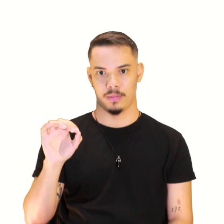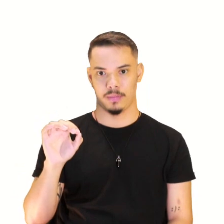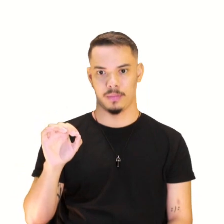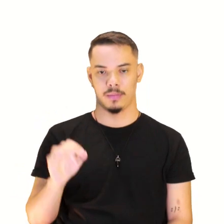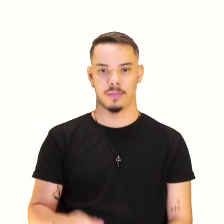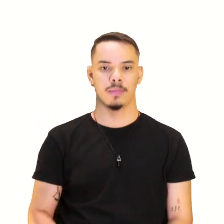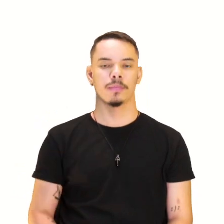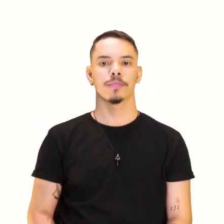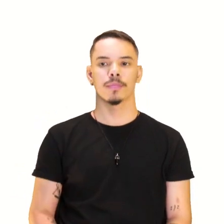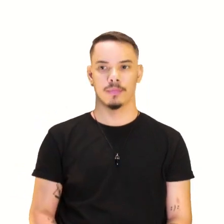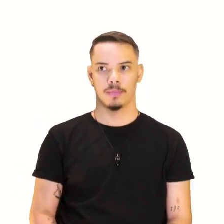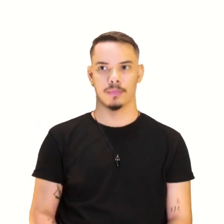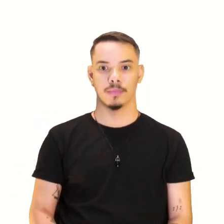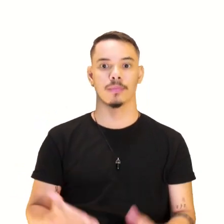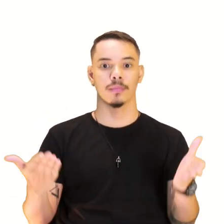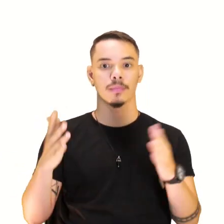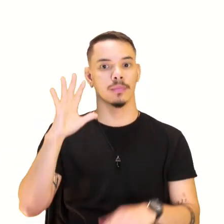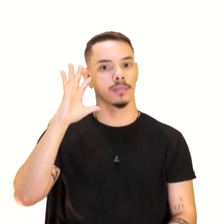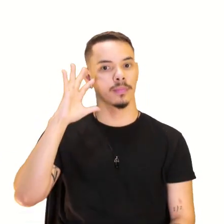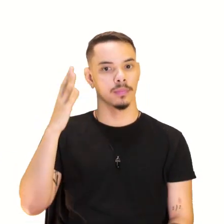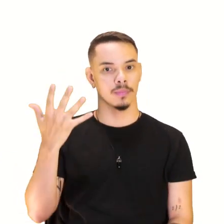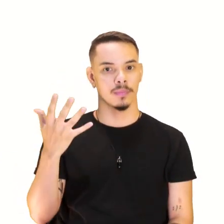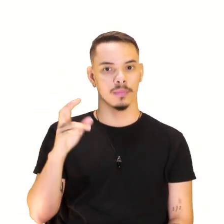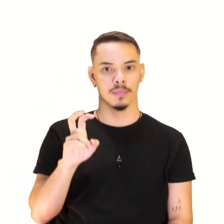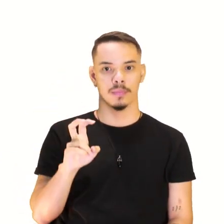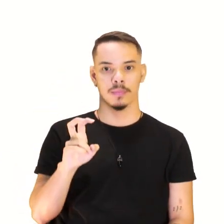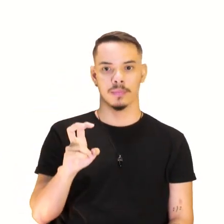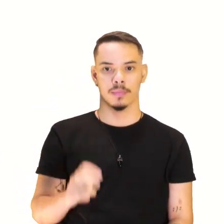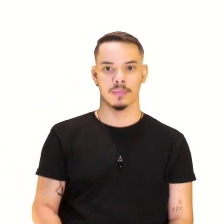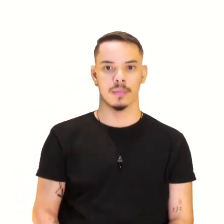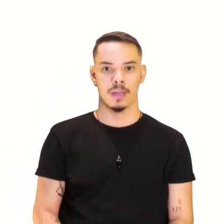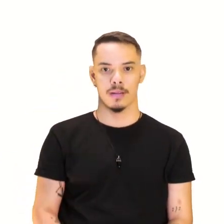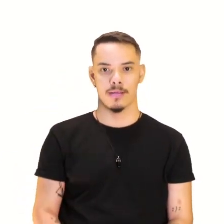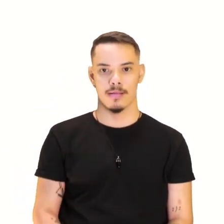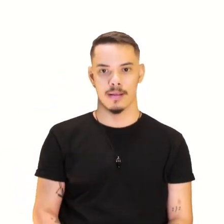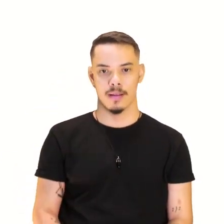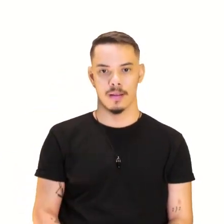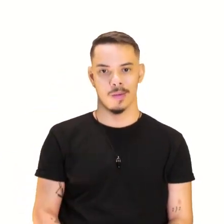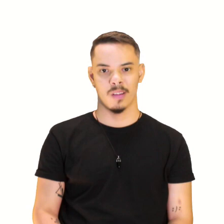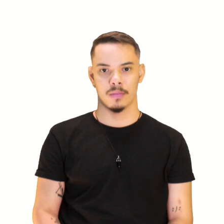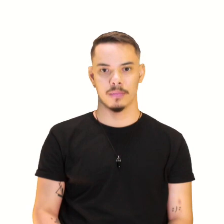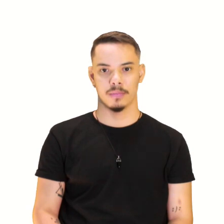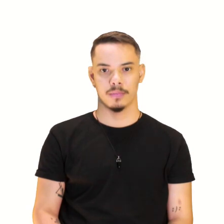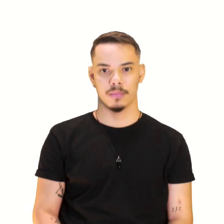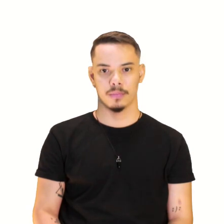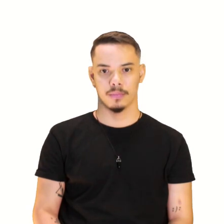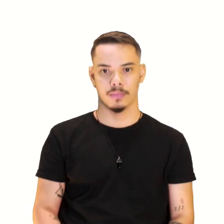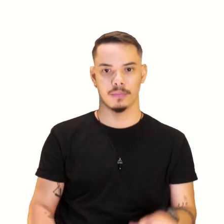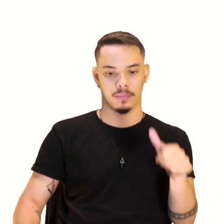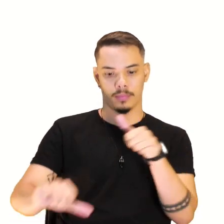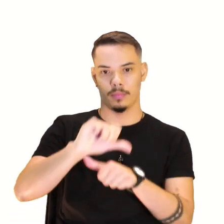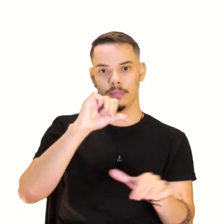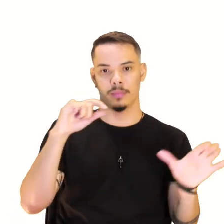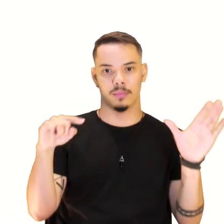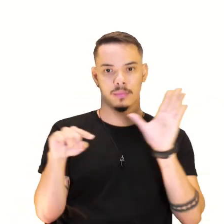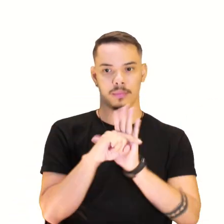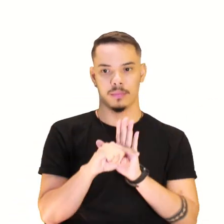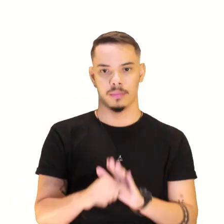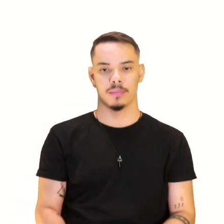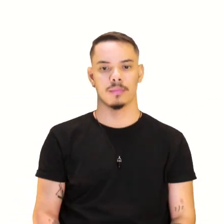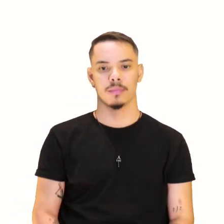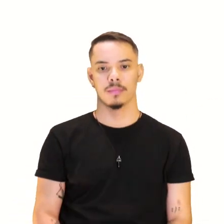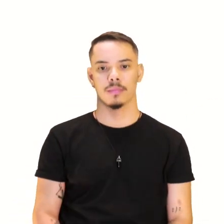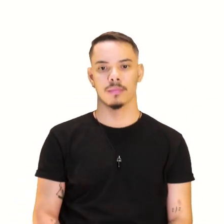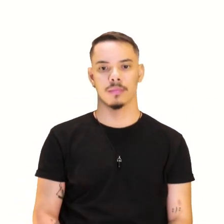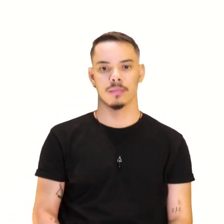10N menos 10. Isso, agora resolvemos a equação do... Esse 5 veio para cá também, né? Já. Tava somando, foi para lá, subtraindo.